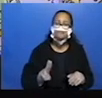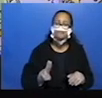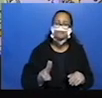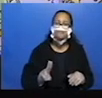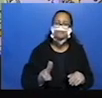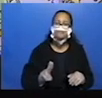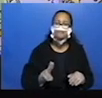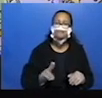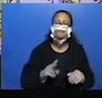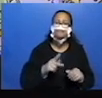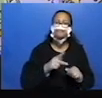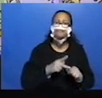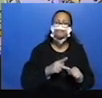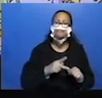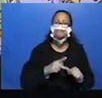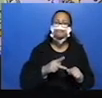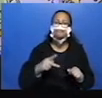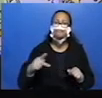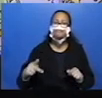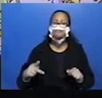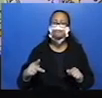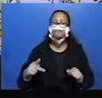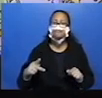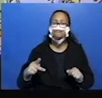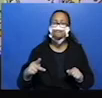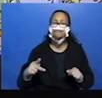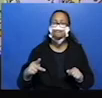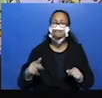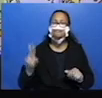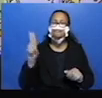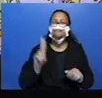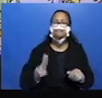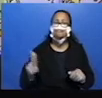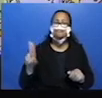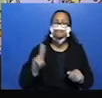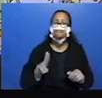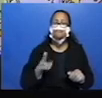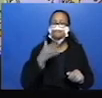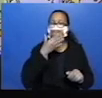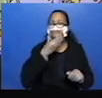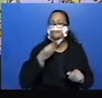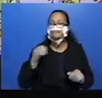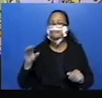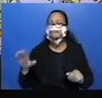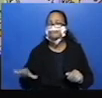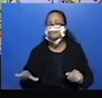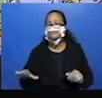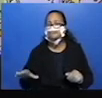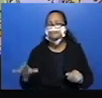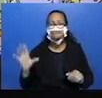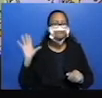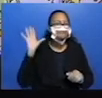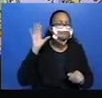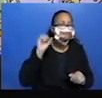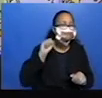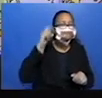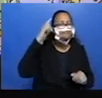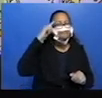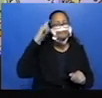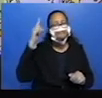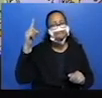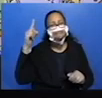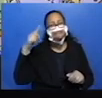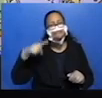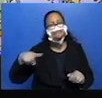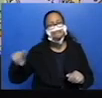a expressão o menino, e ele se refere a ele, por exemplo, ó, ouviu, pensou, foi. Olha o